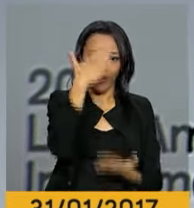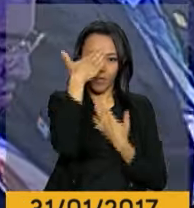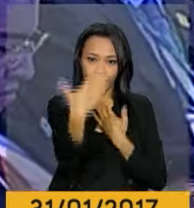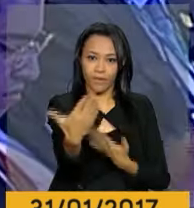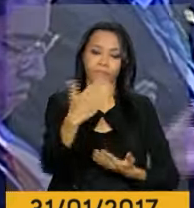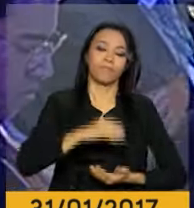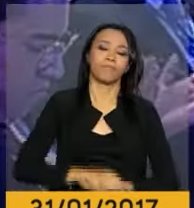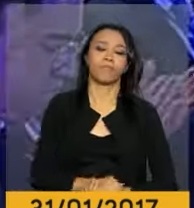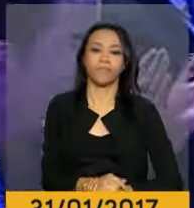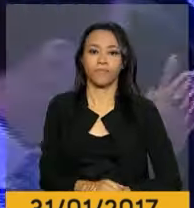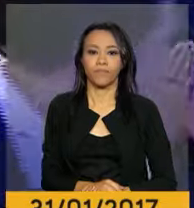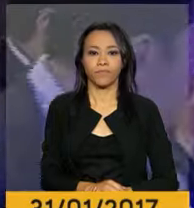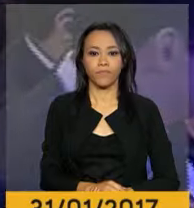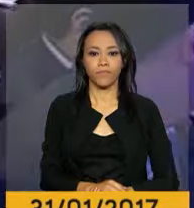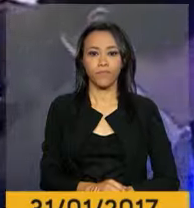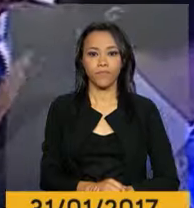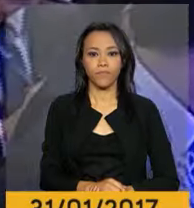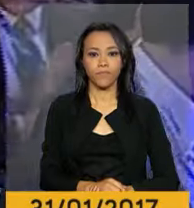obrigado